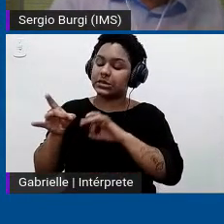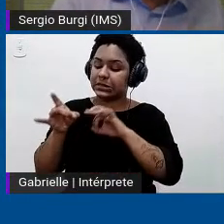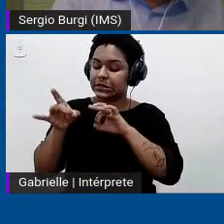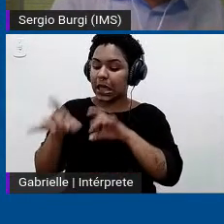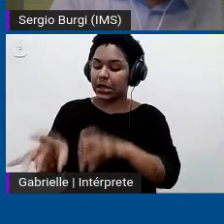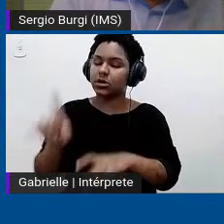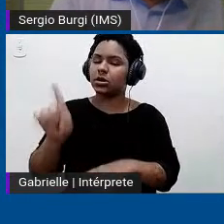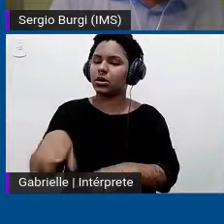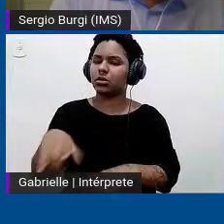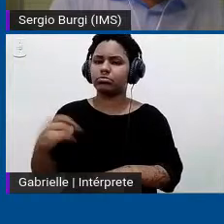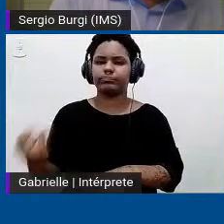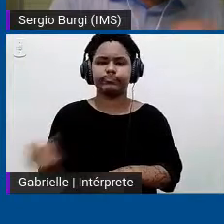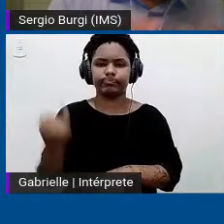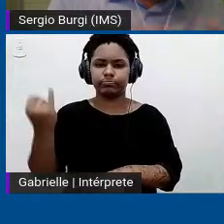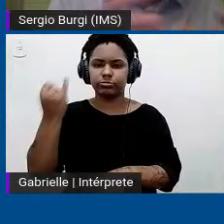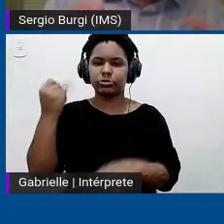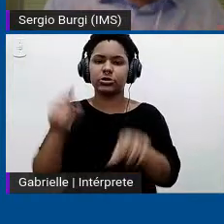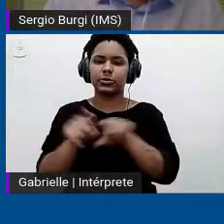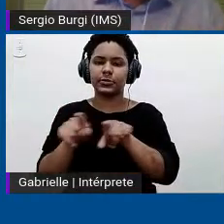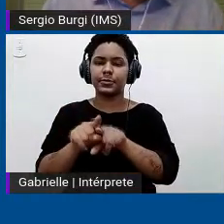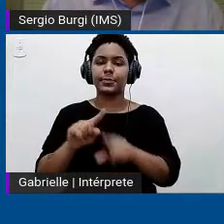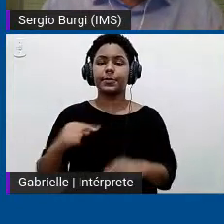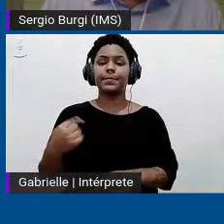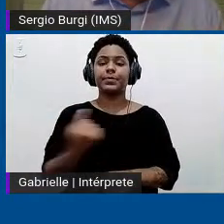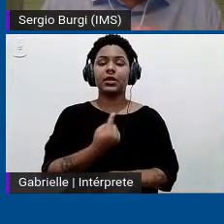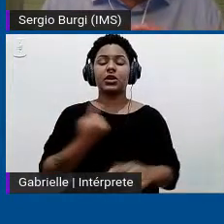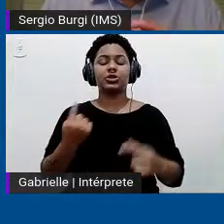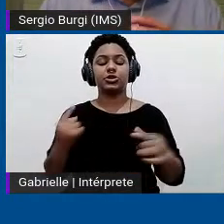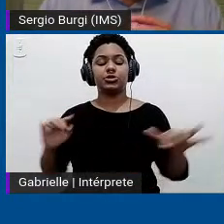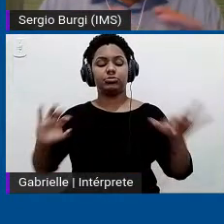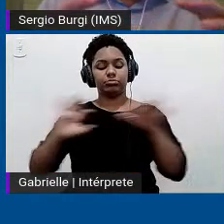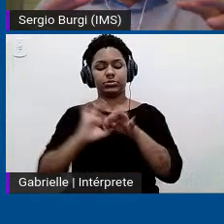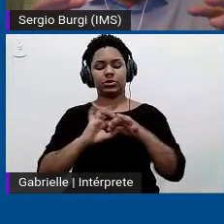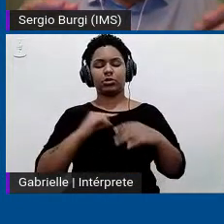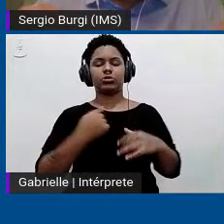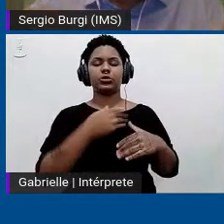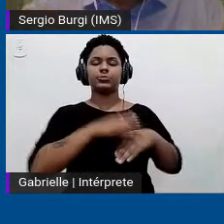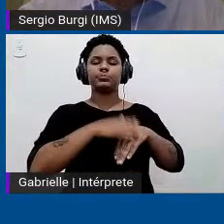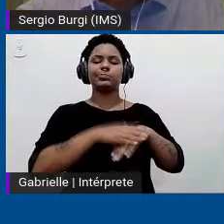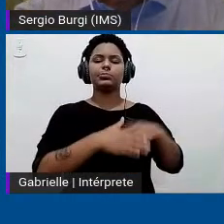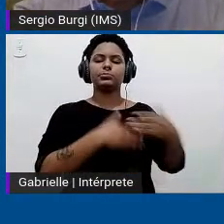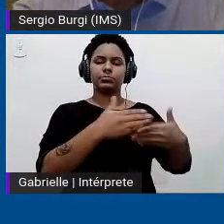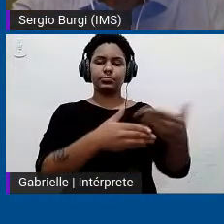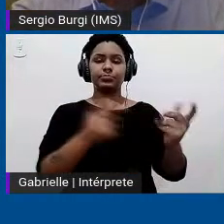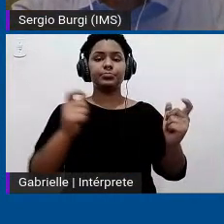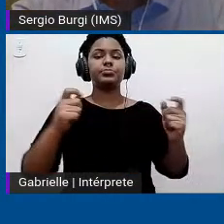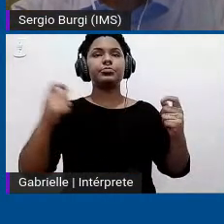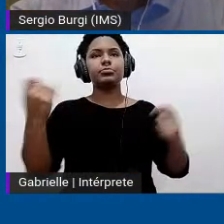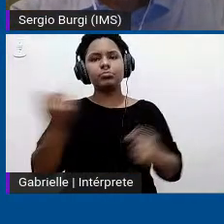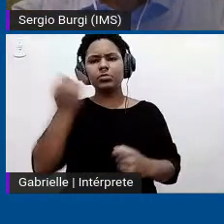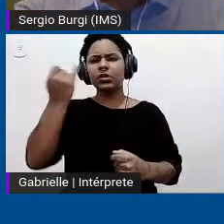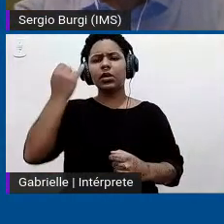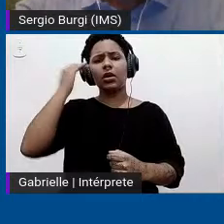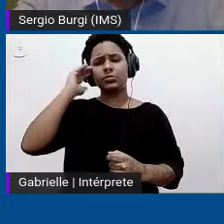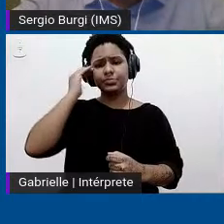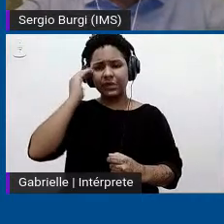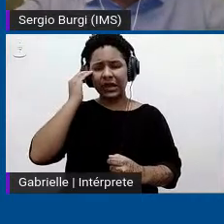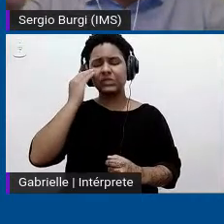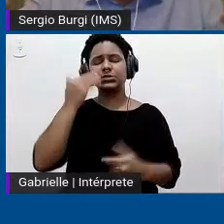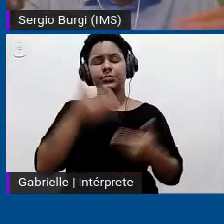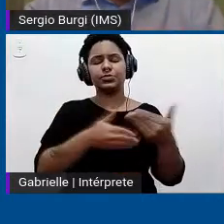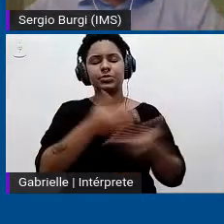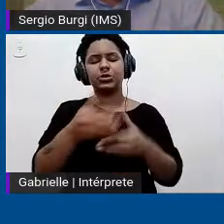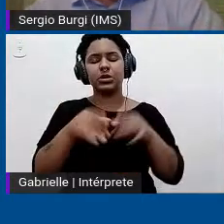também que a gente associe a esse nosso processo. Quer dizer, é fundamental compreender o processo técnico, científico